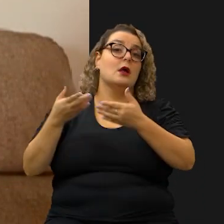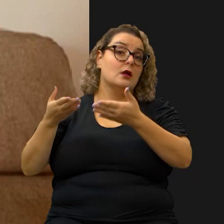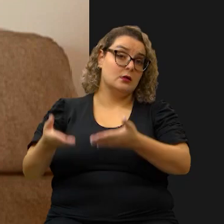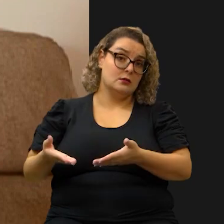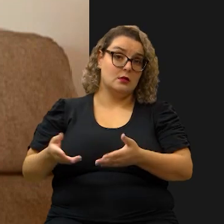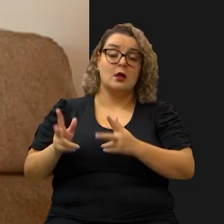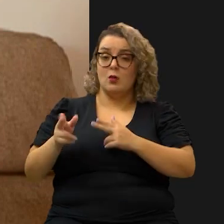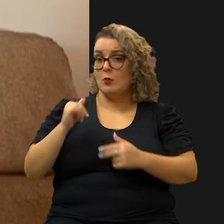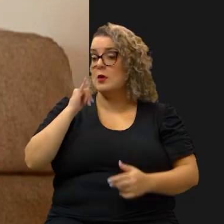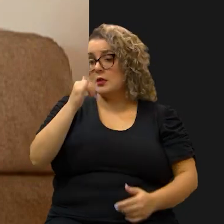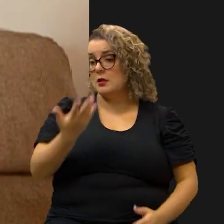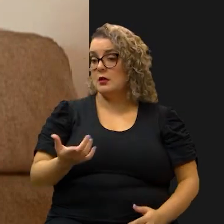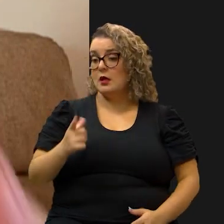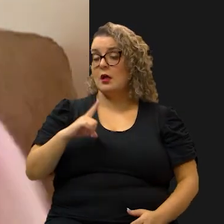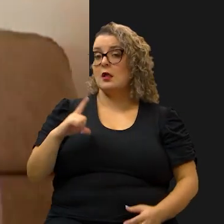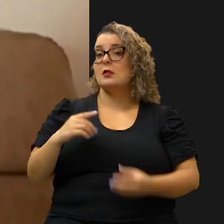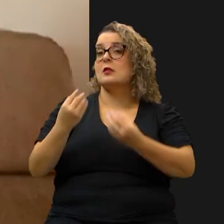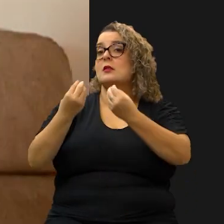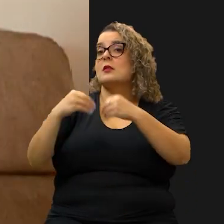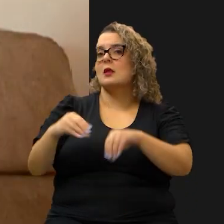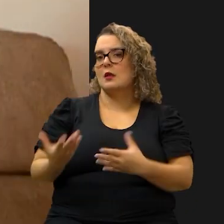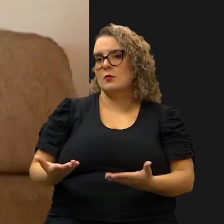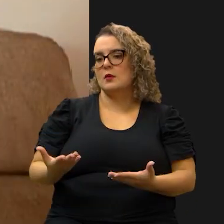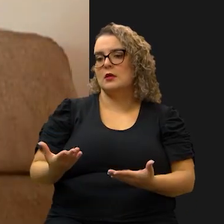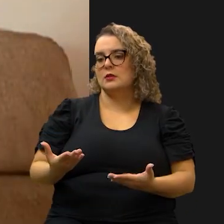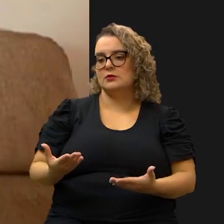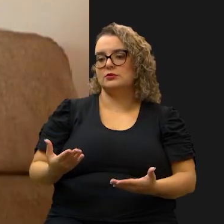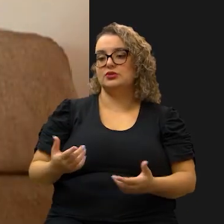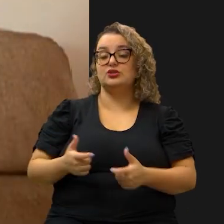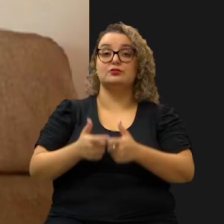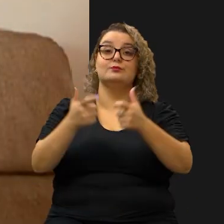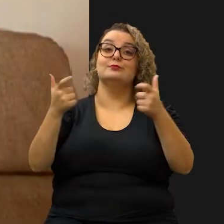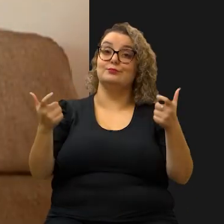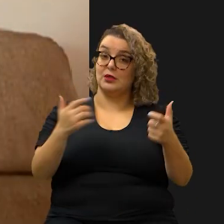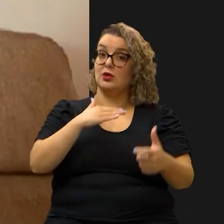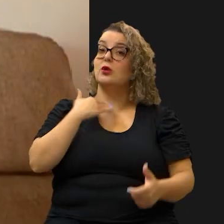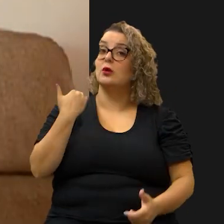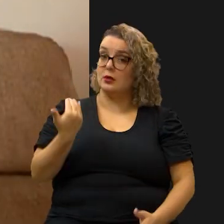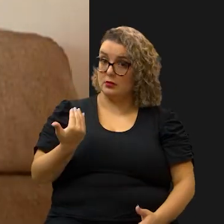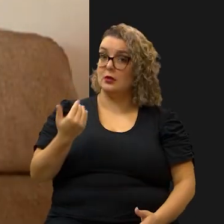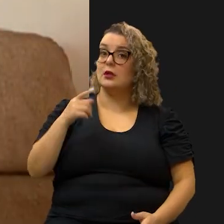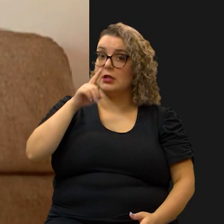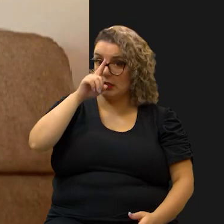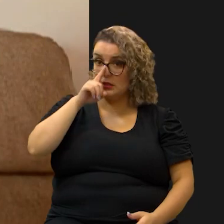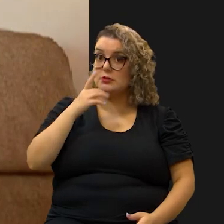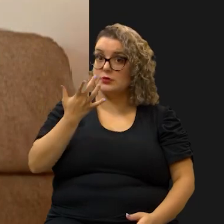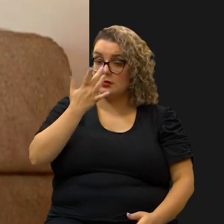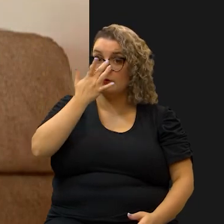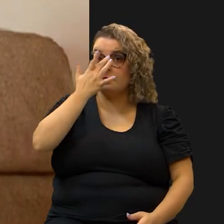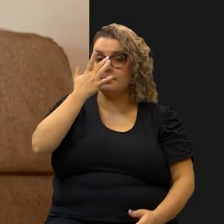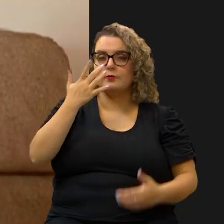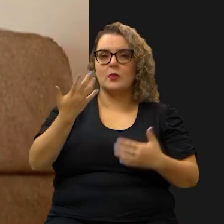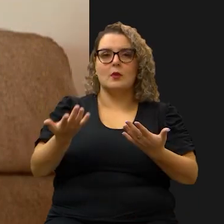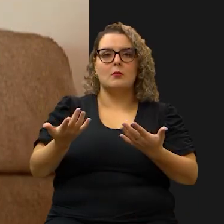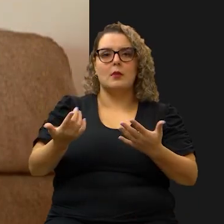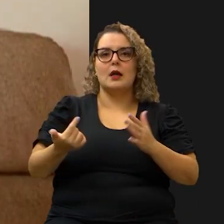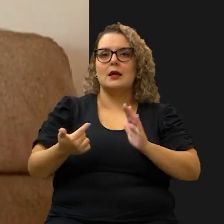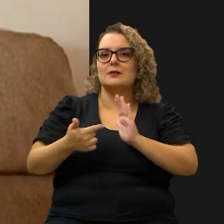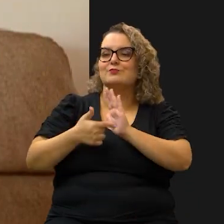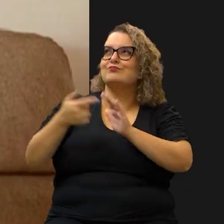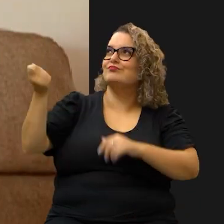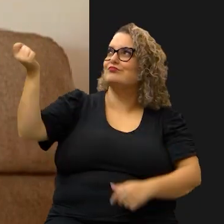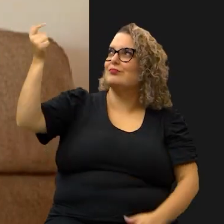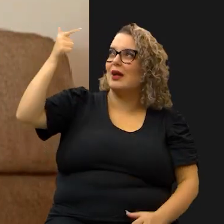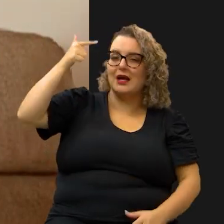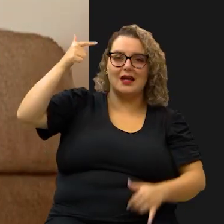nesse caso aquilo que eu te disse, né, tem um prejuízo até de morbimortalidade no paciente, mas